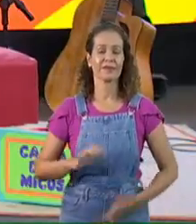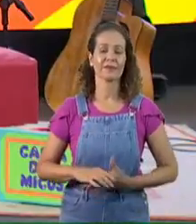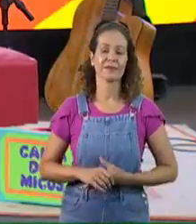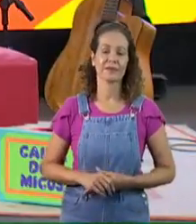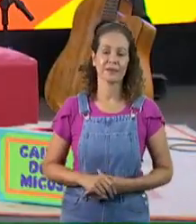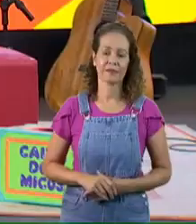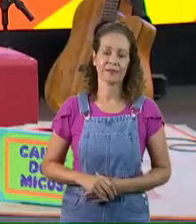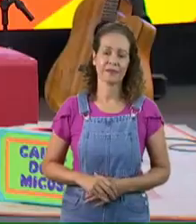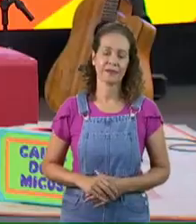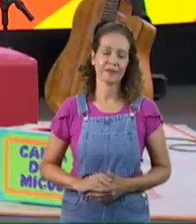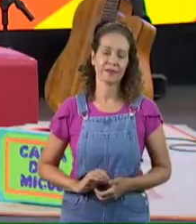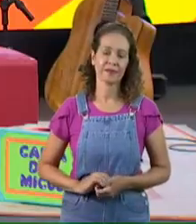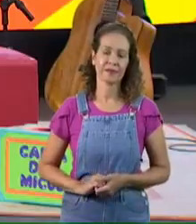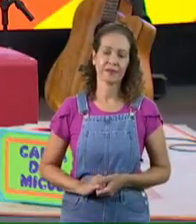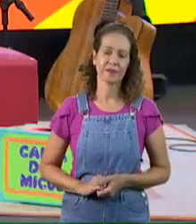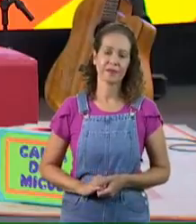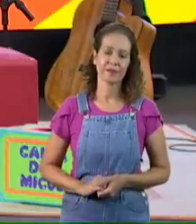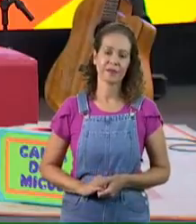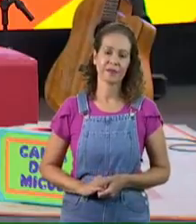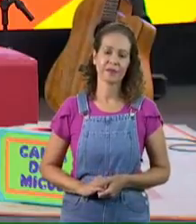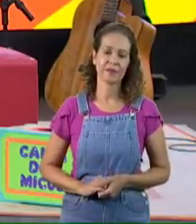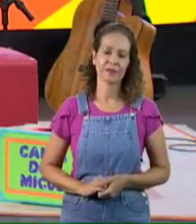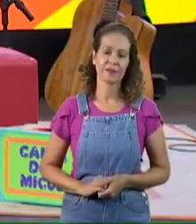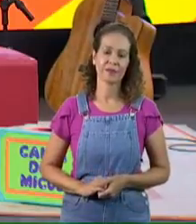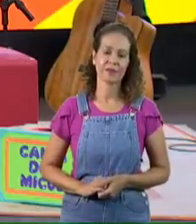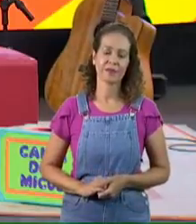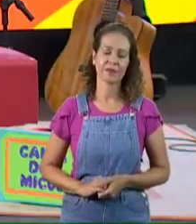Joga aqui, Dalet, pertinho aqui.